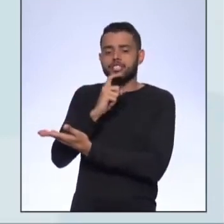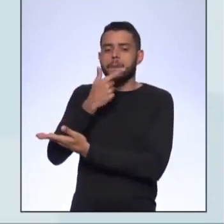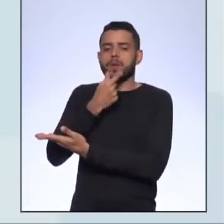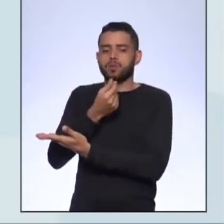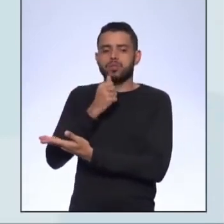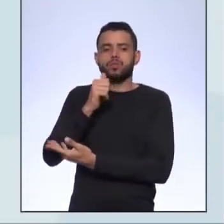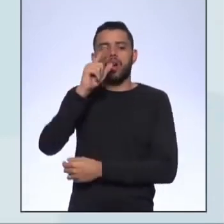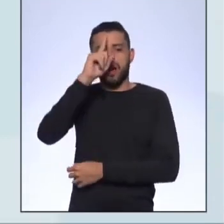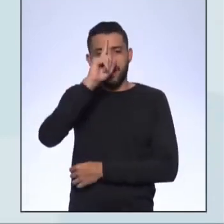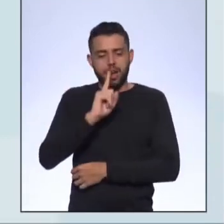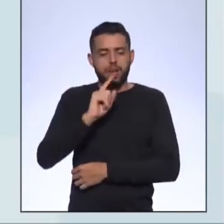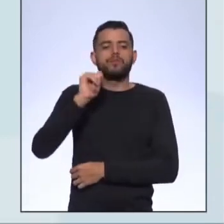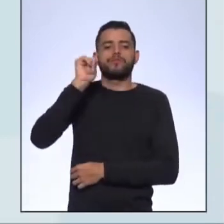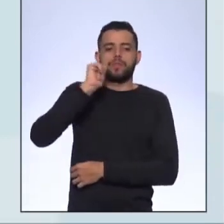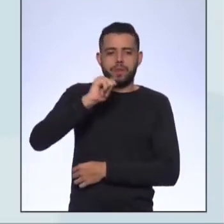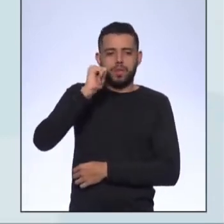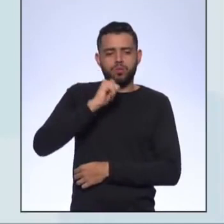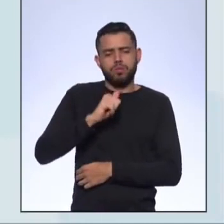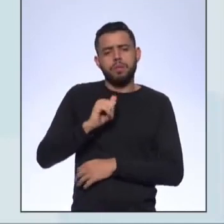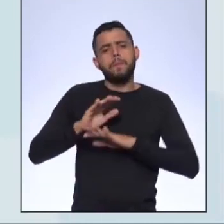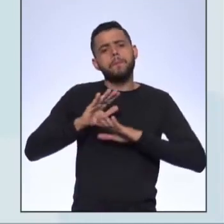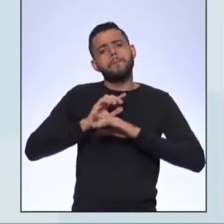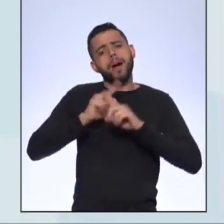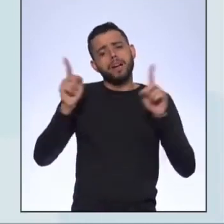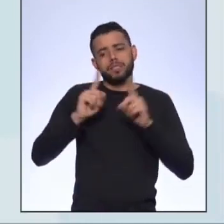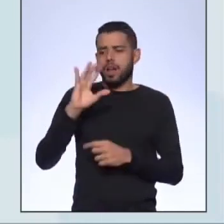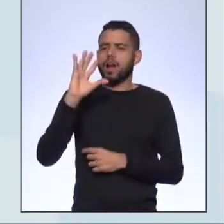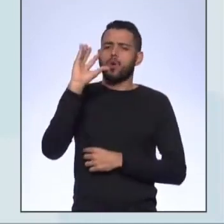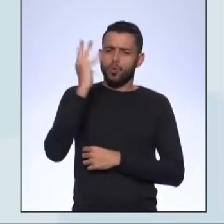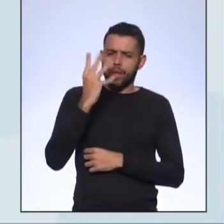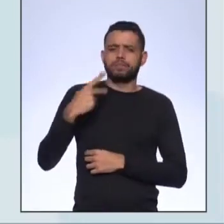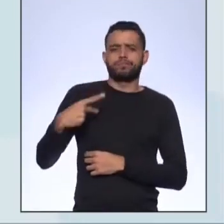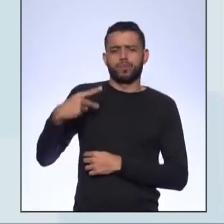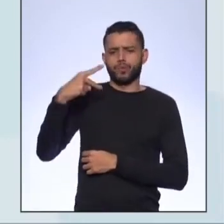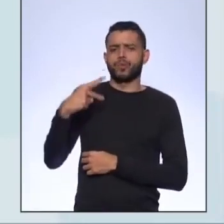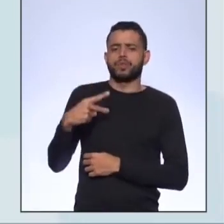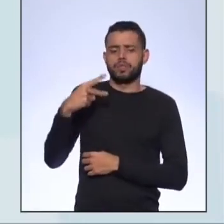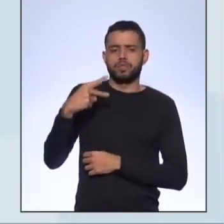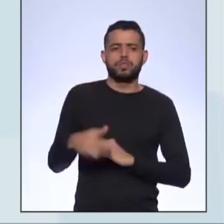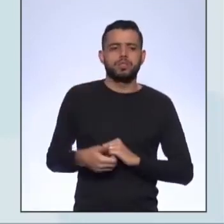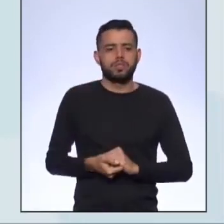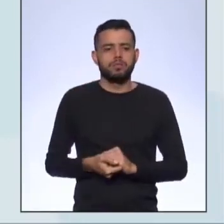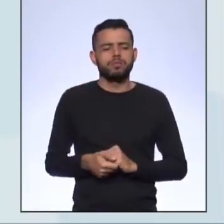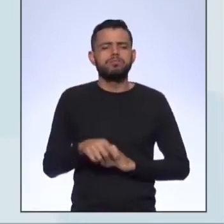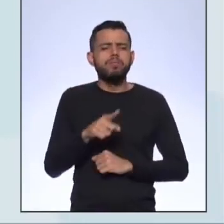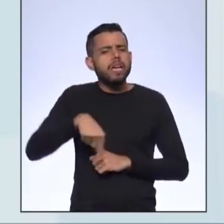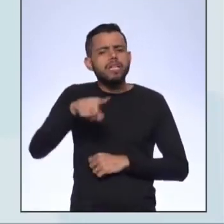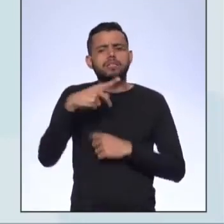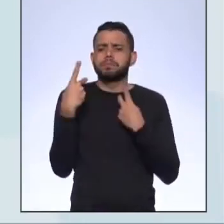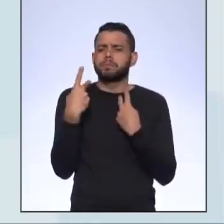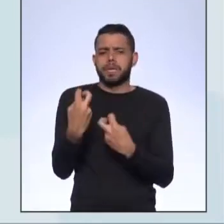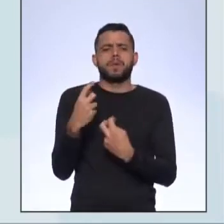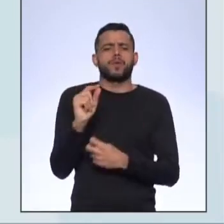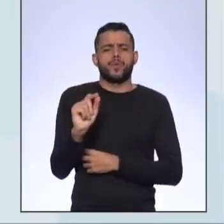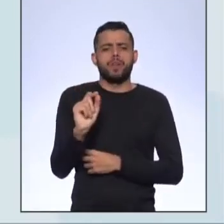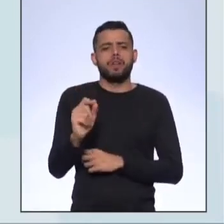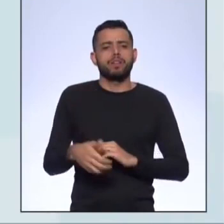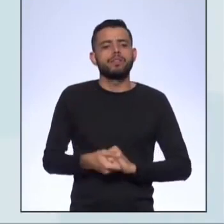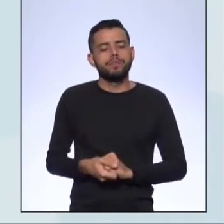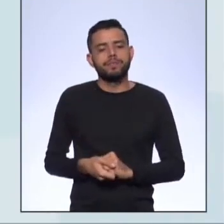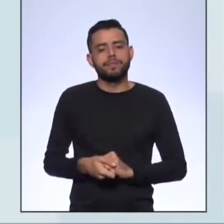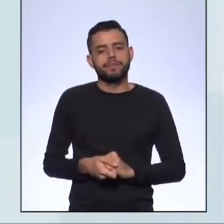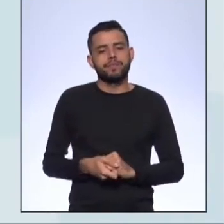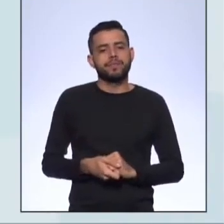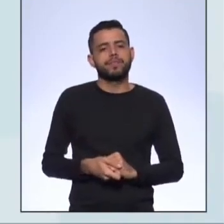isso daí acontece em ambos os casos, ok? E eles perceberam que ali a ervilha verde, ela só